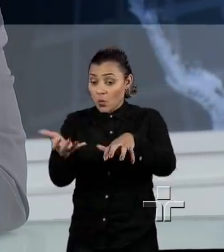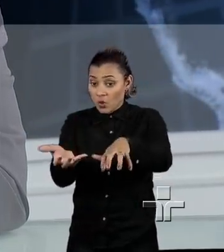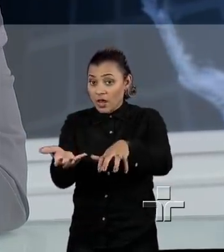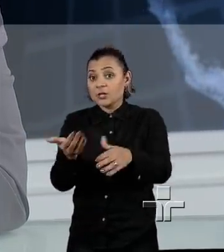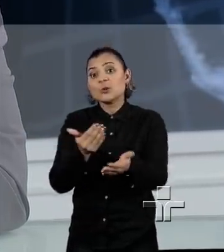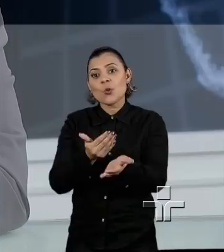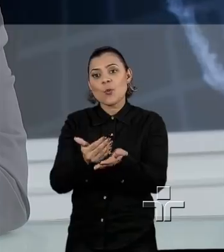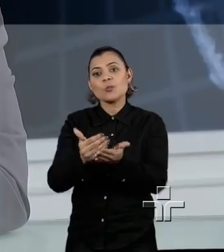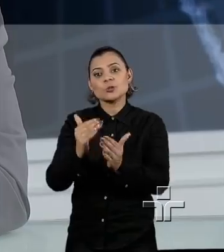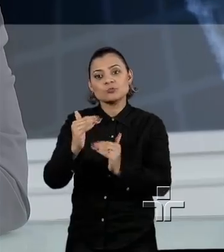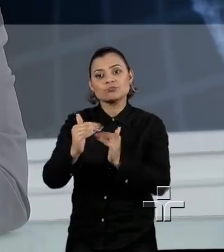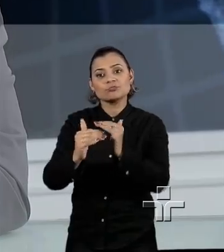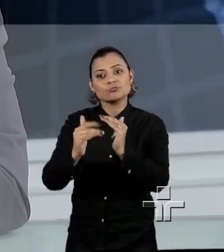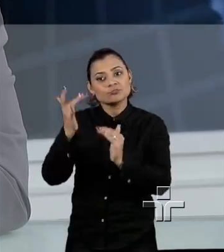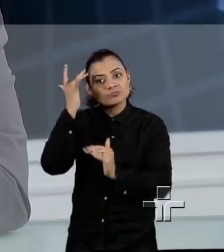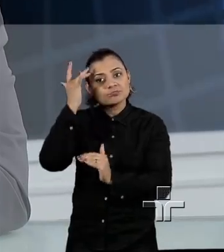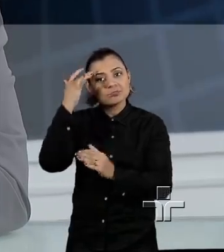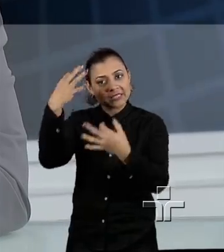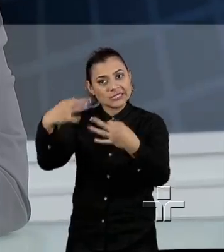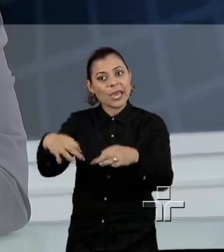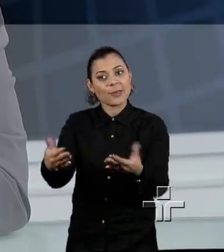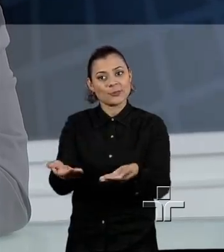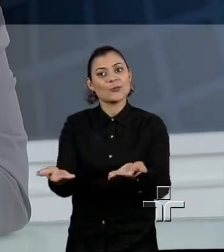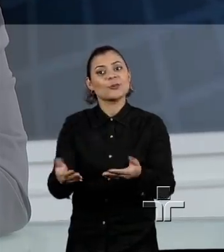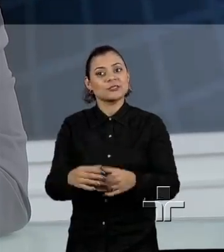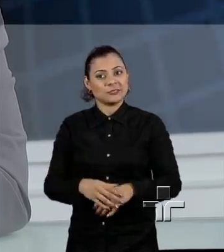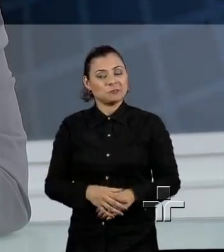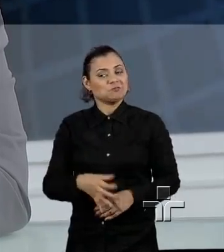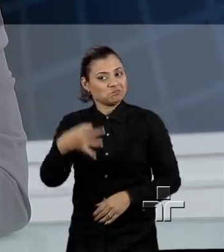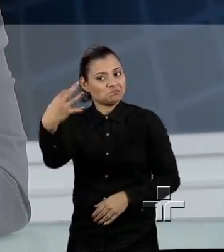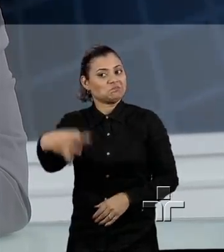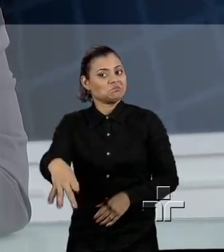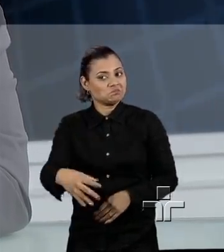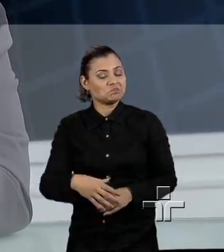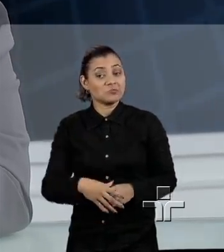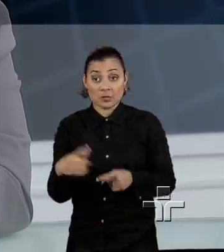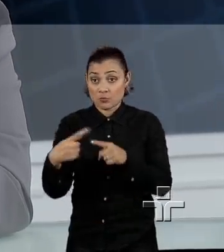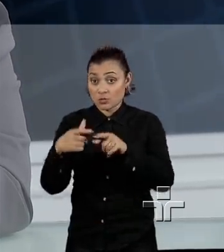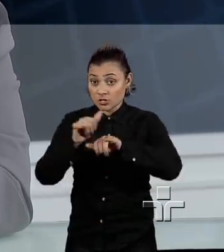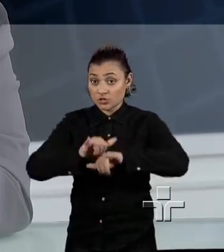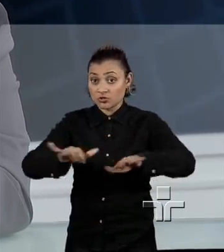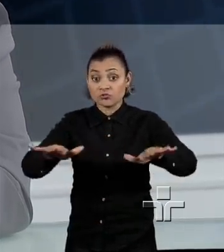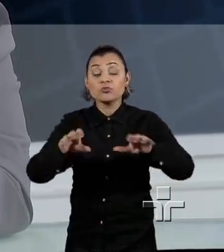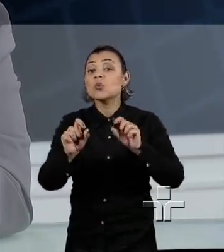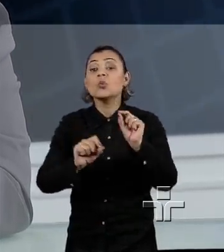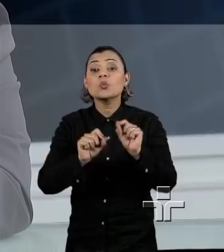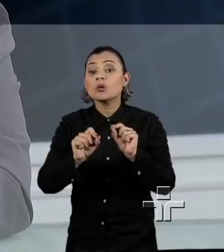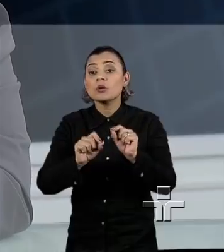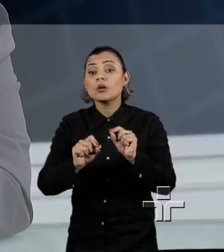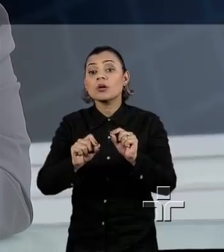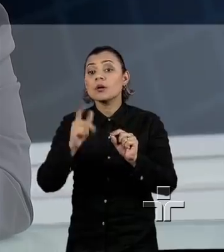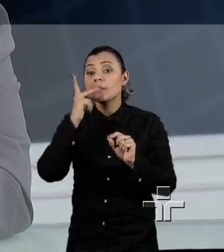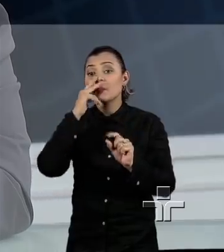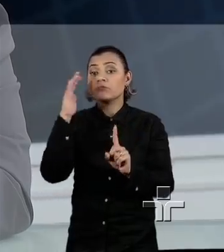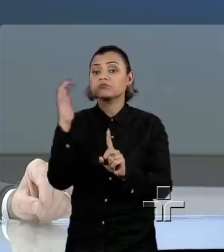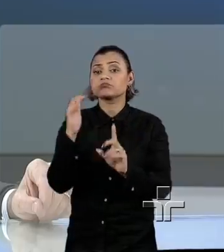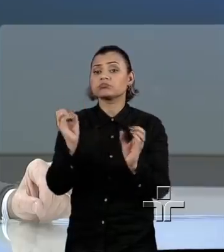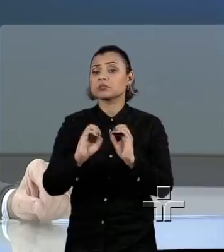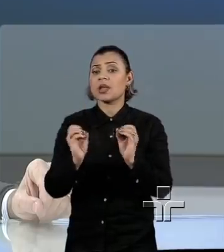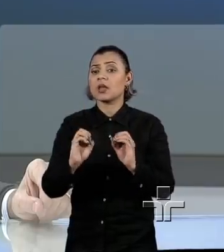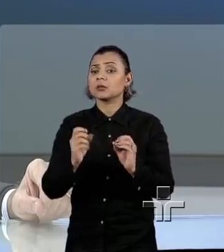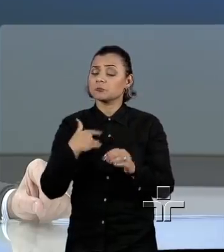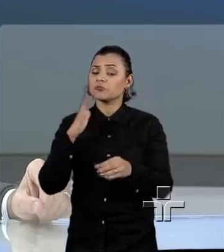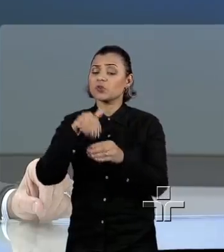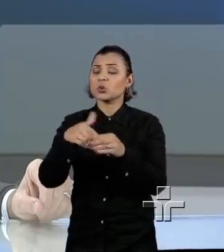bola dentro hoje. E eu duvido que, por causa dessa divulgação, que você interfira com a Previdência. É verdade, você tem razão. Eu